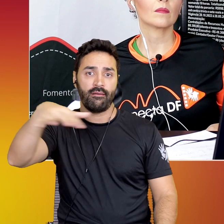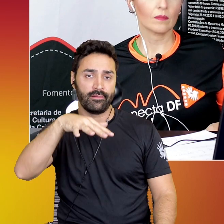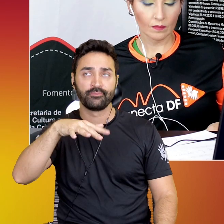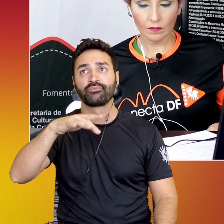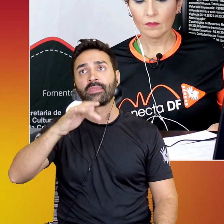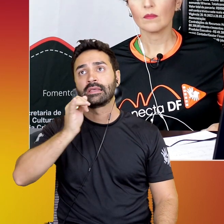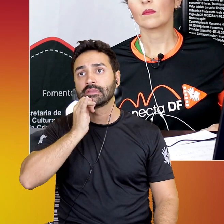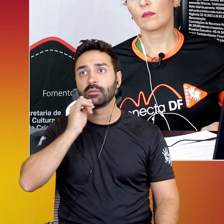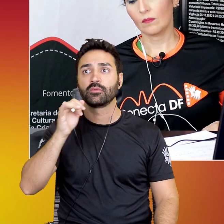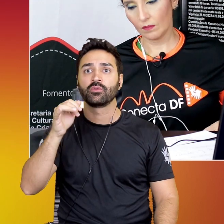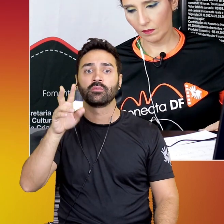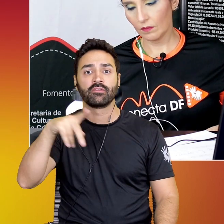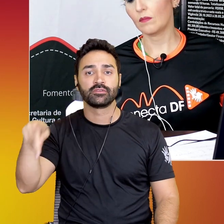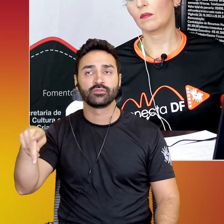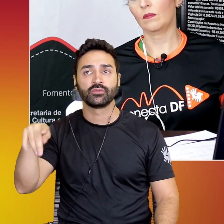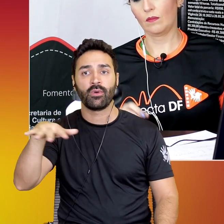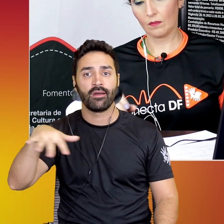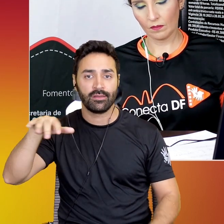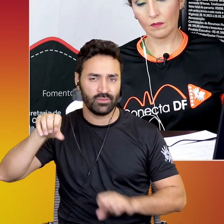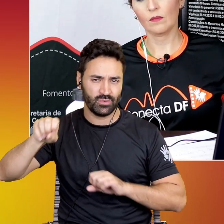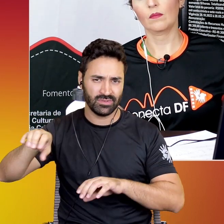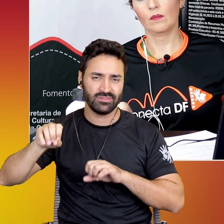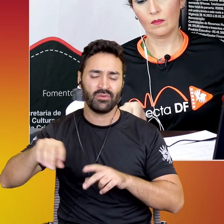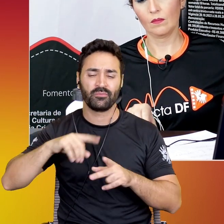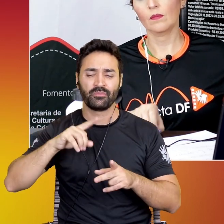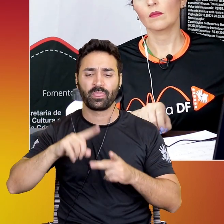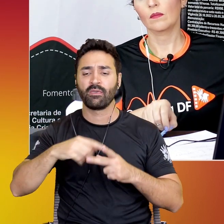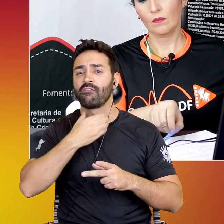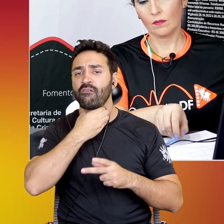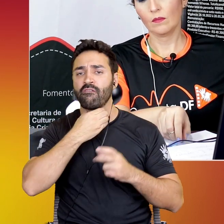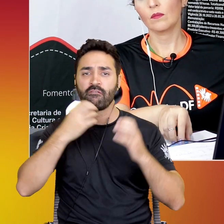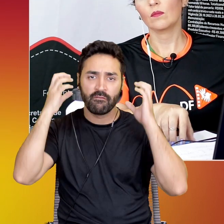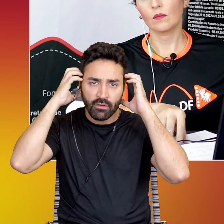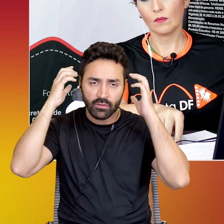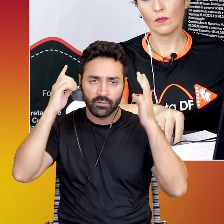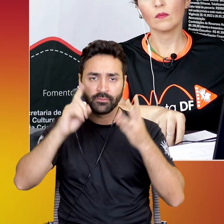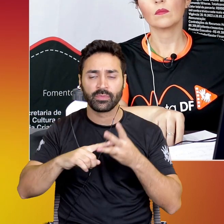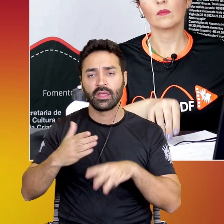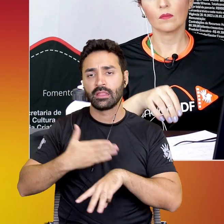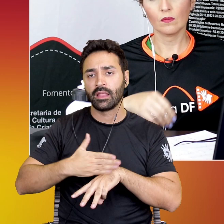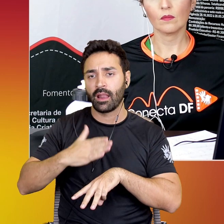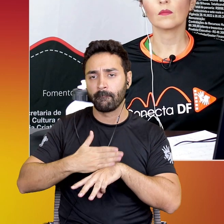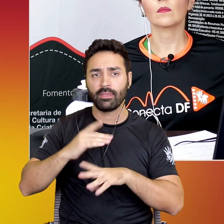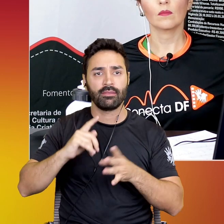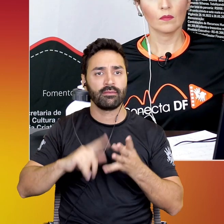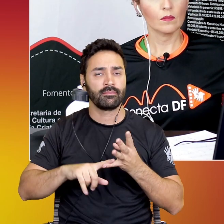do professor, vem do fonoaudiólogo, do terapeuta, vem dessas...